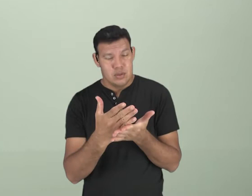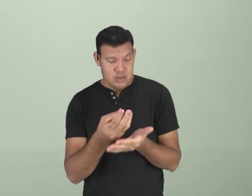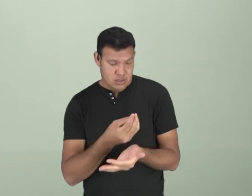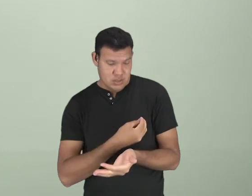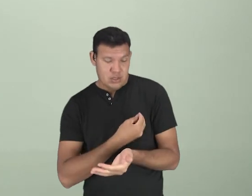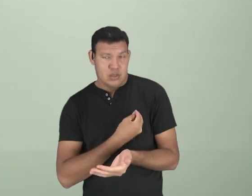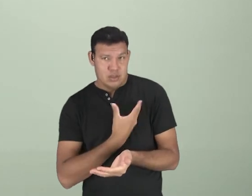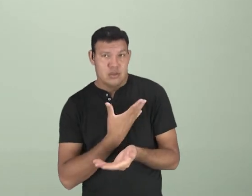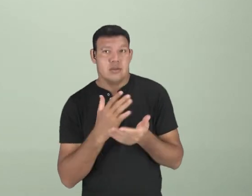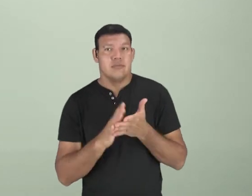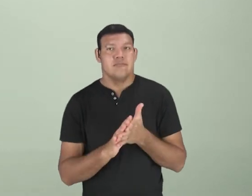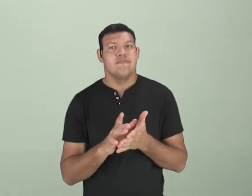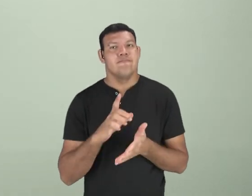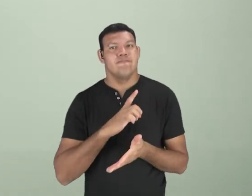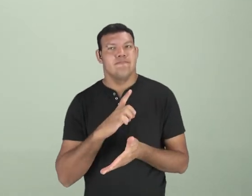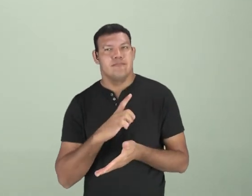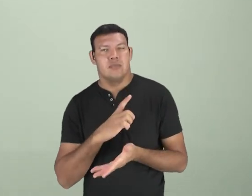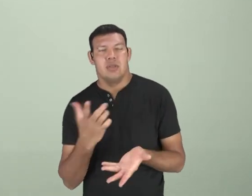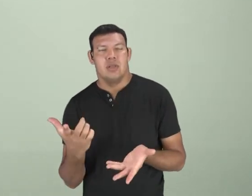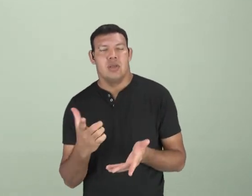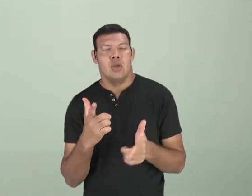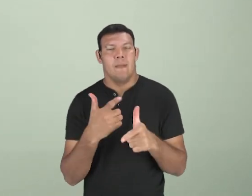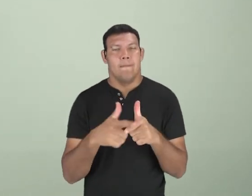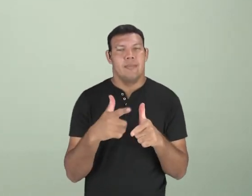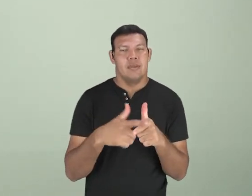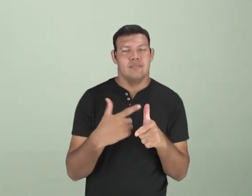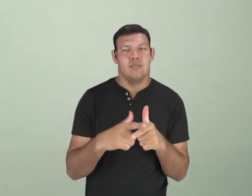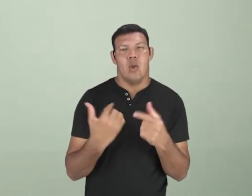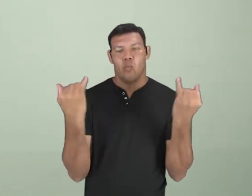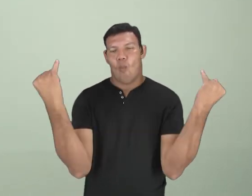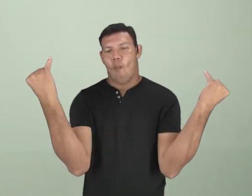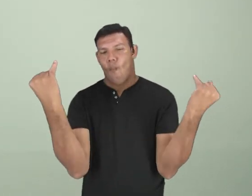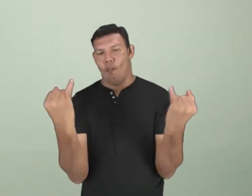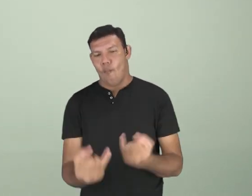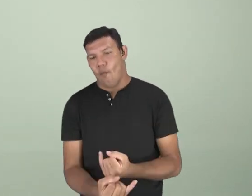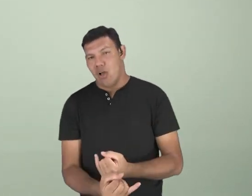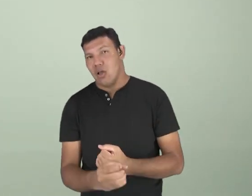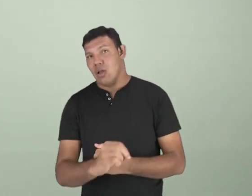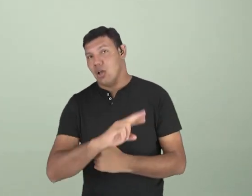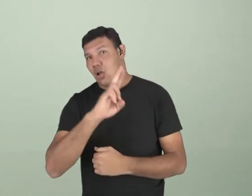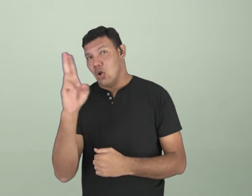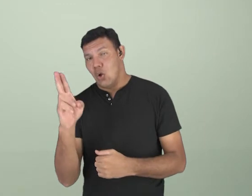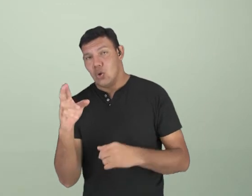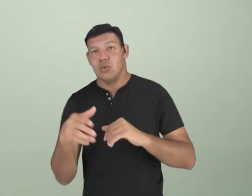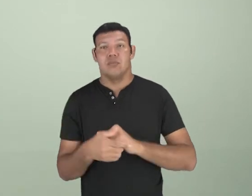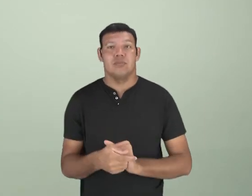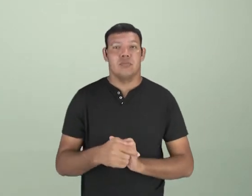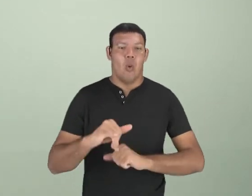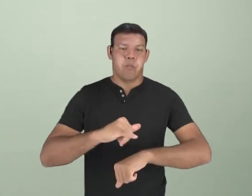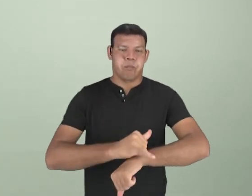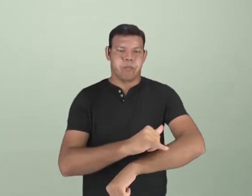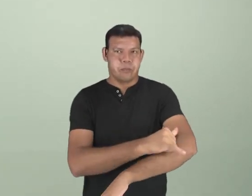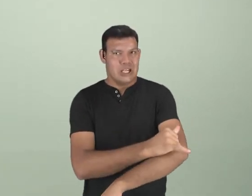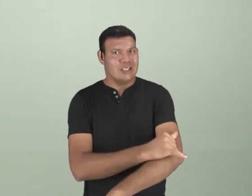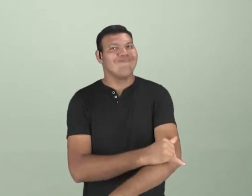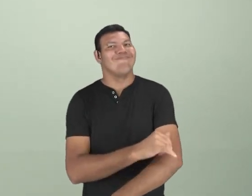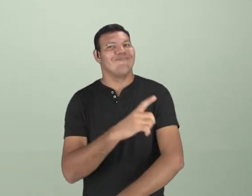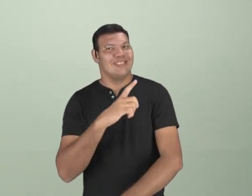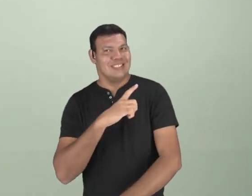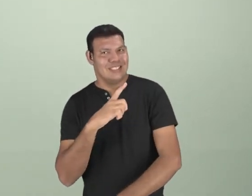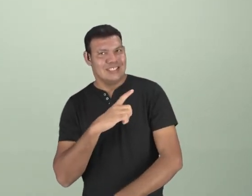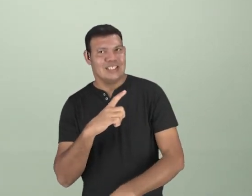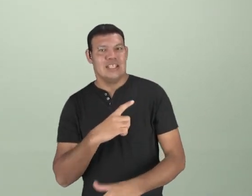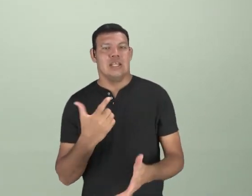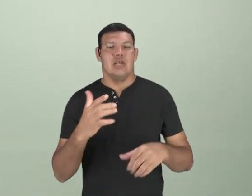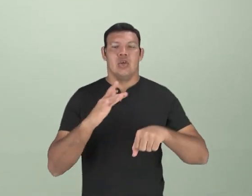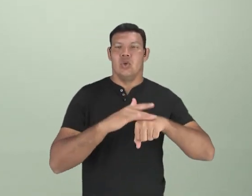algum desses distúrbios, né, ou ela é desnutrida ou ela é obesa, ela está predisposta, né, a uma série de consequências, né, aparecimento